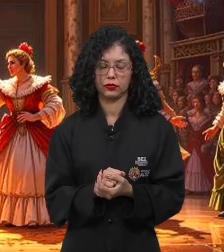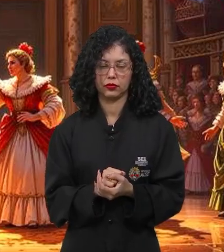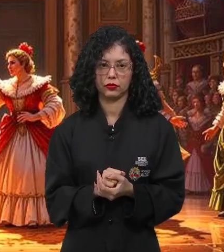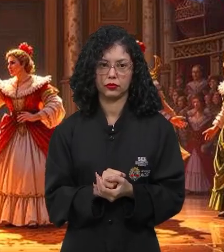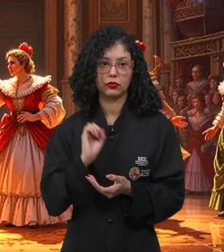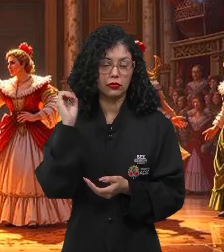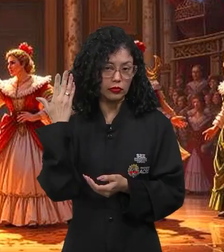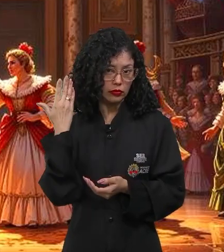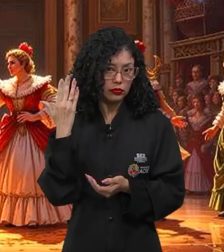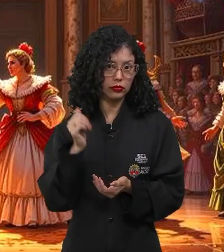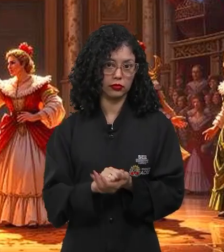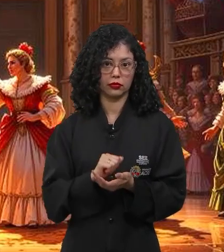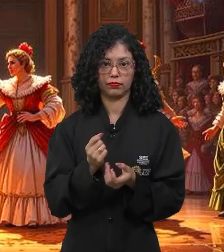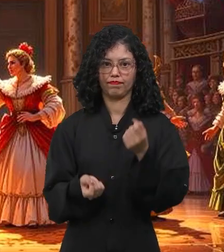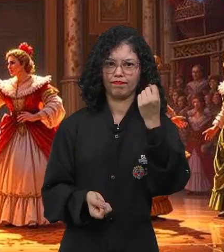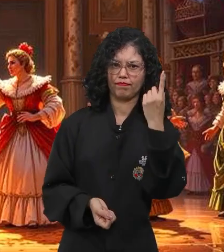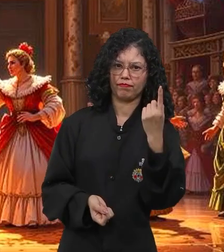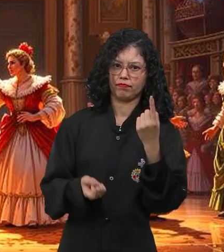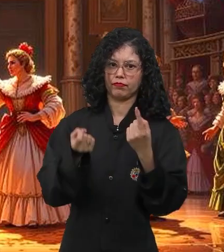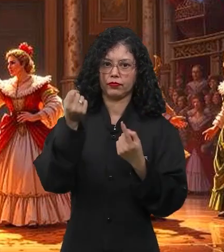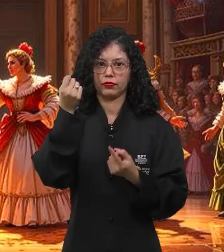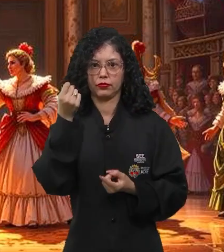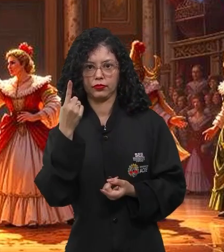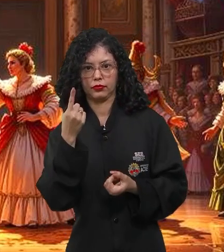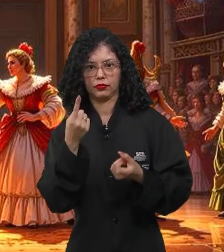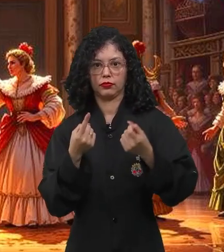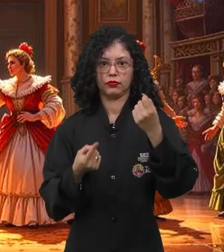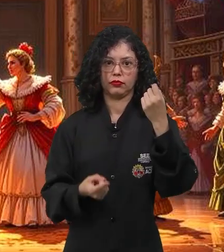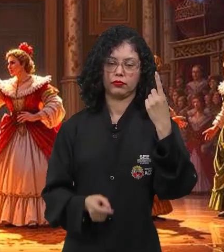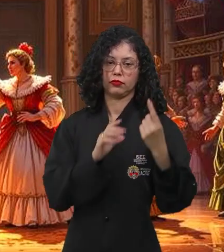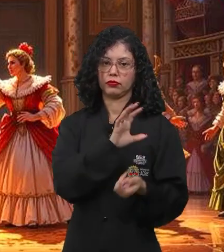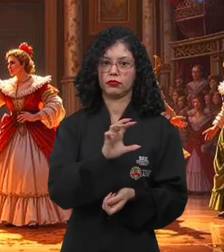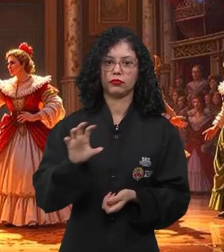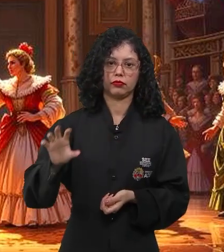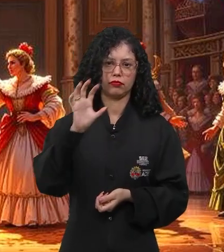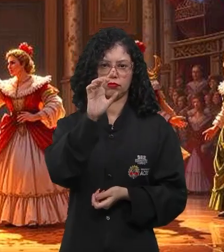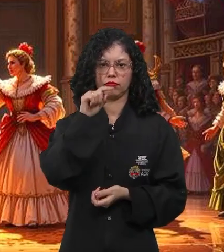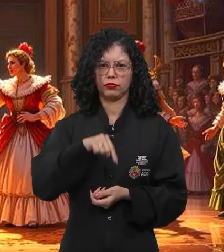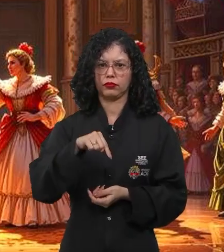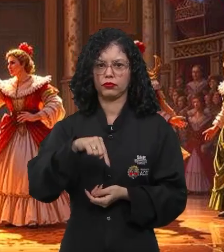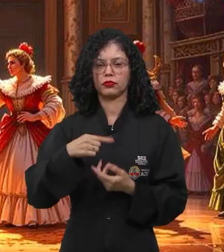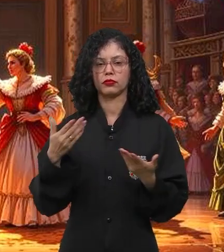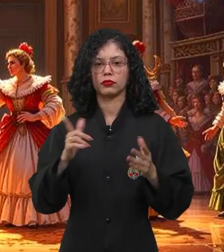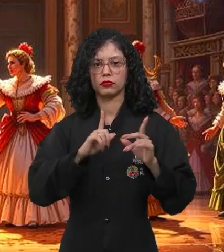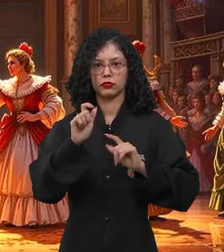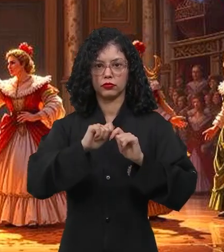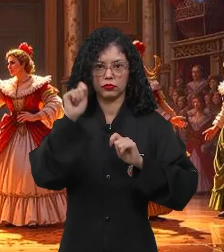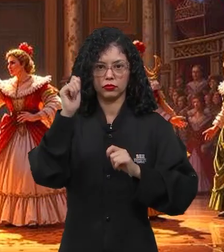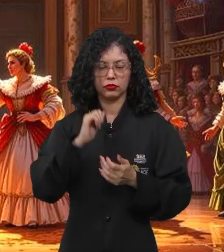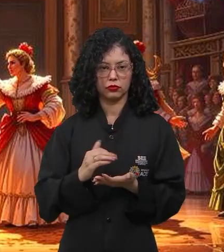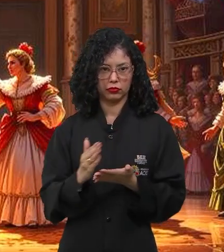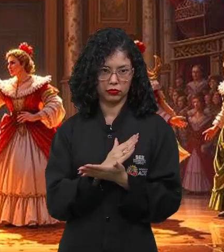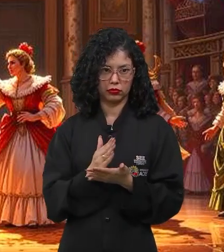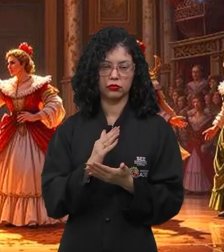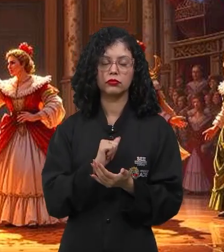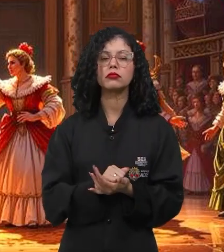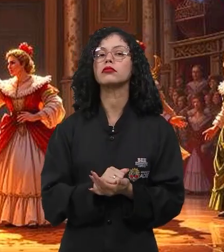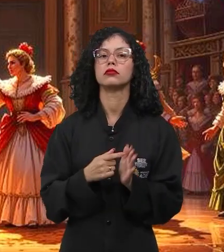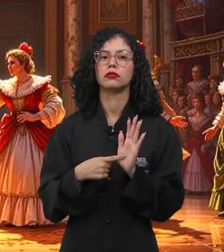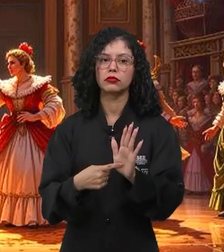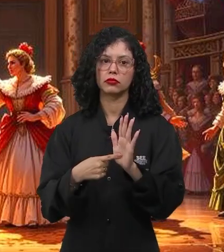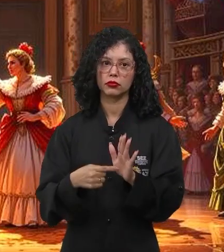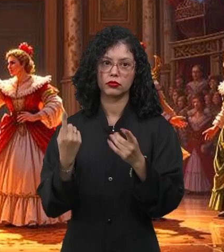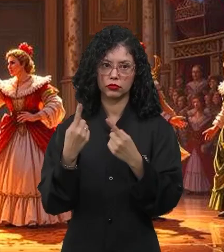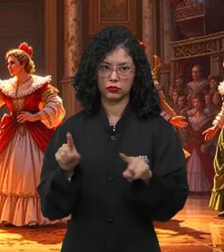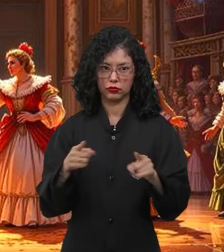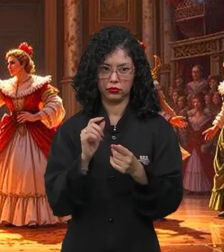que acontece muito raramente, eu acredito, aqui na nossa região. Não me lembro nem de ter acontecido alguma vez uma apresentação